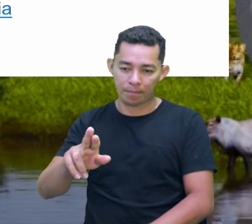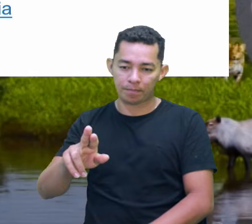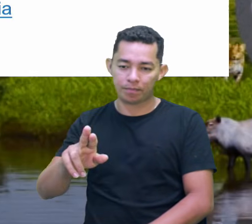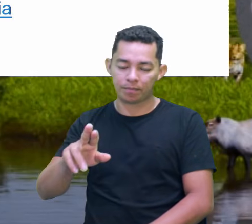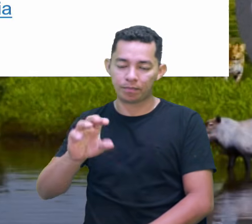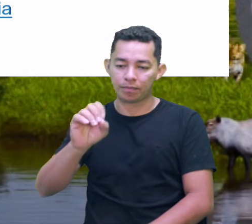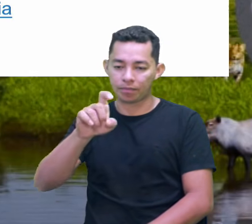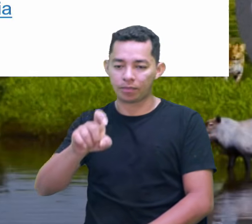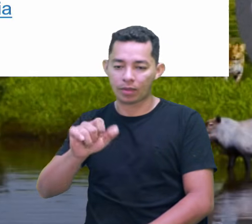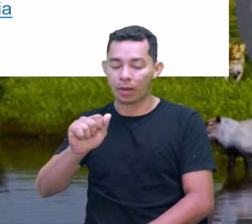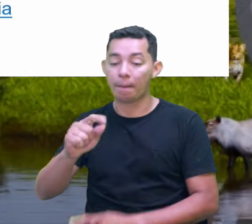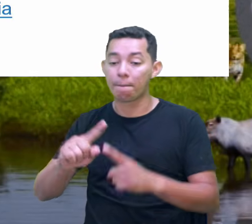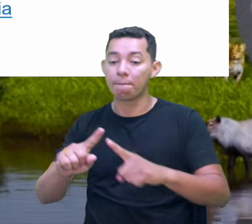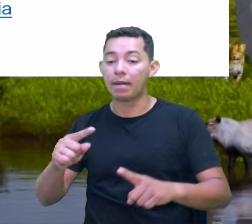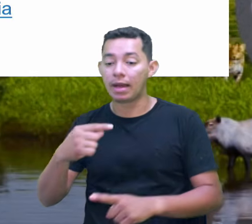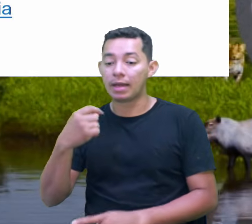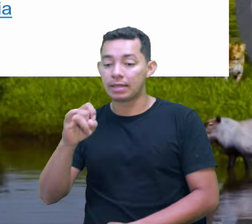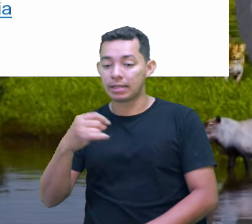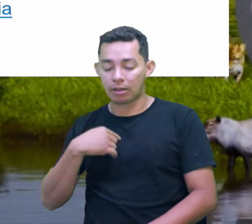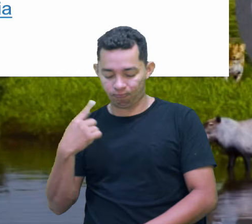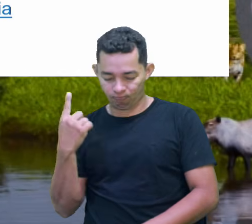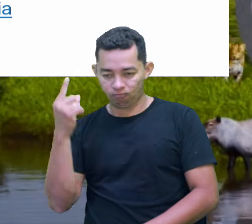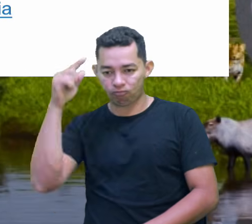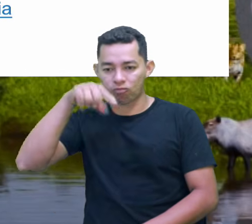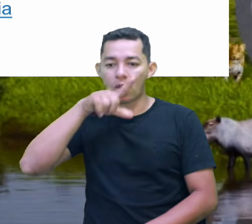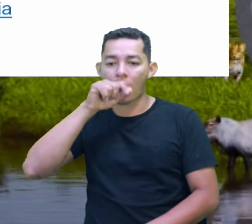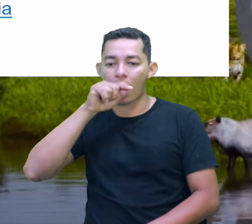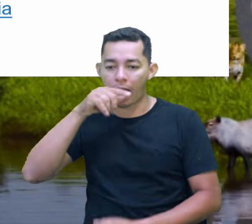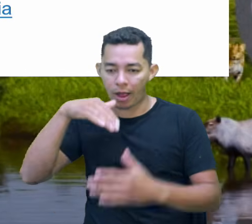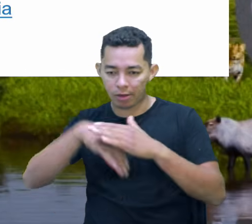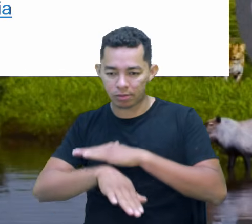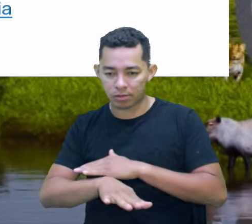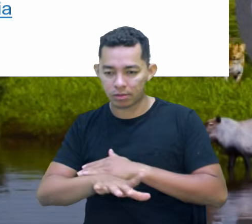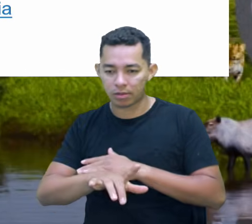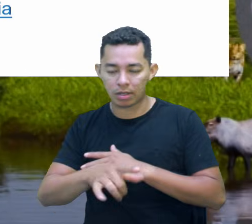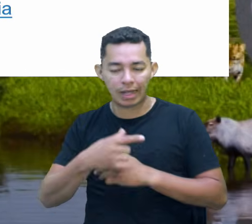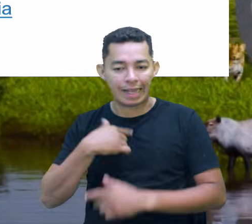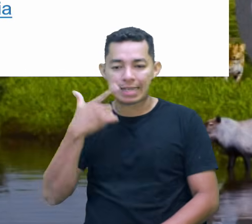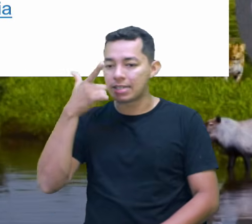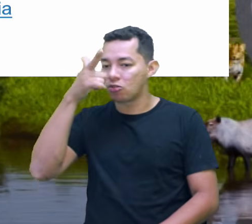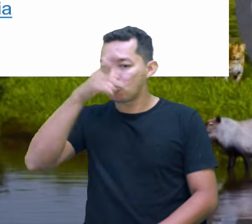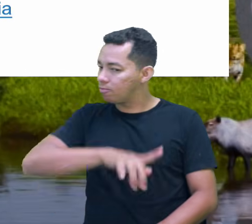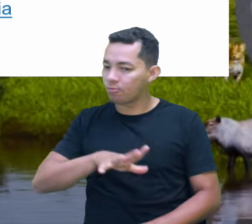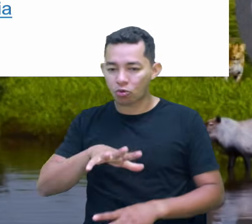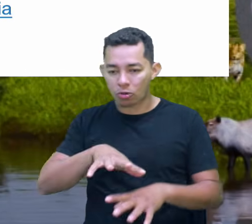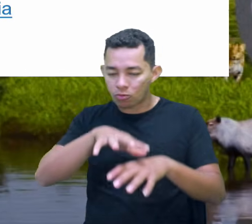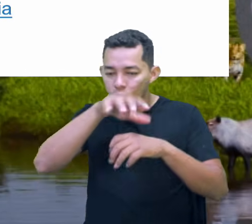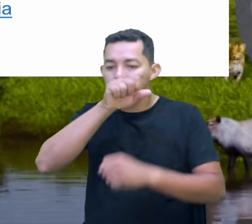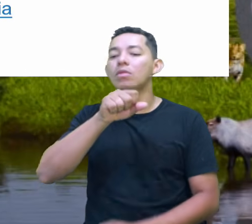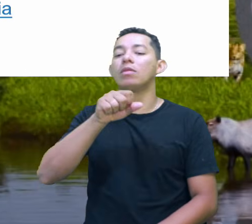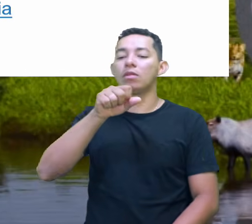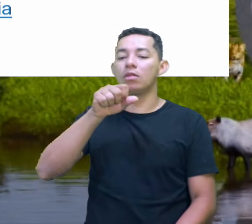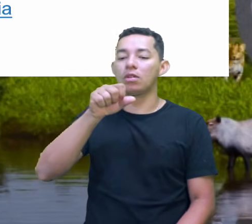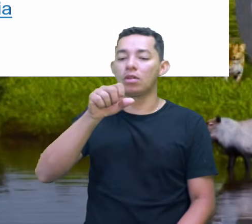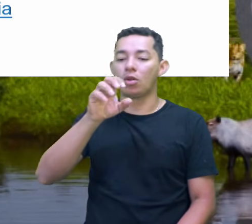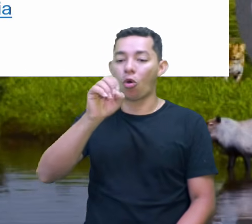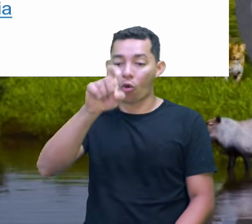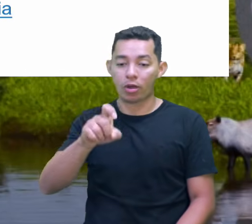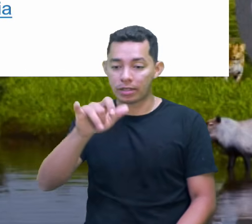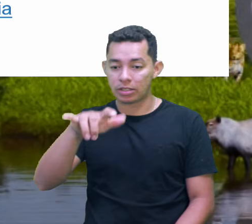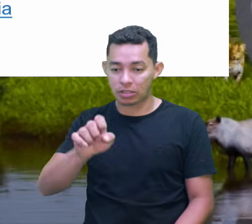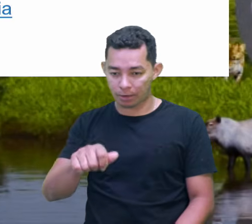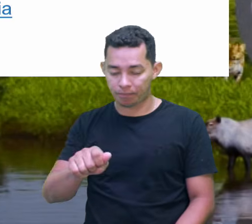água. Por quê? Porque a água não tem oxigênio? Claro que a água tem oxigênio, mas nós não temos